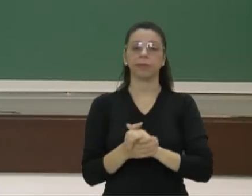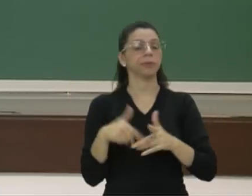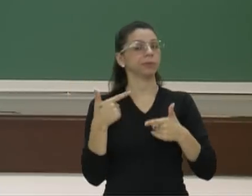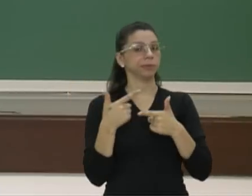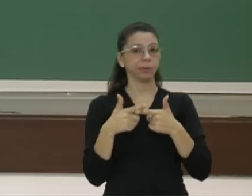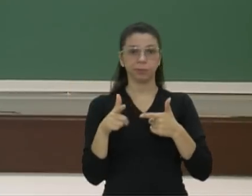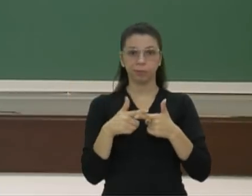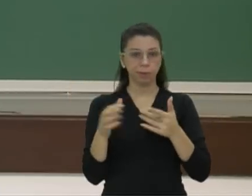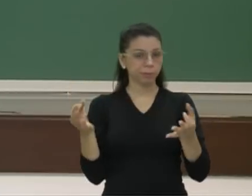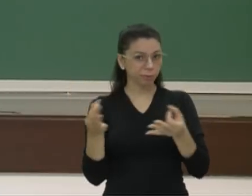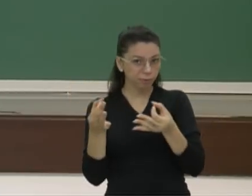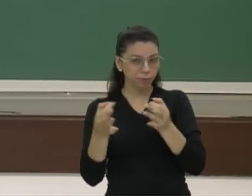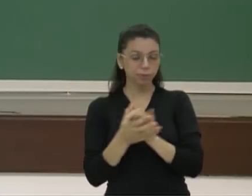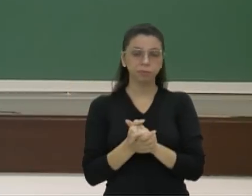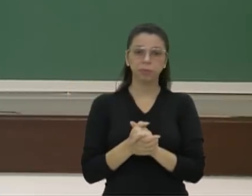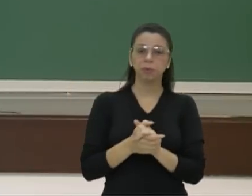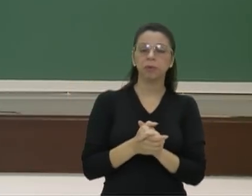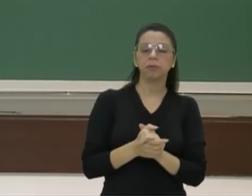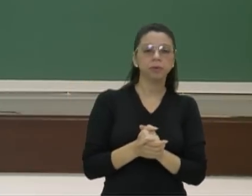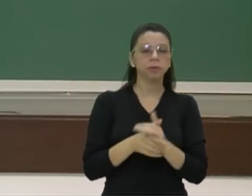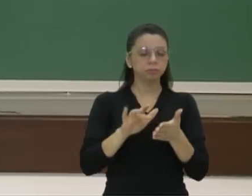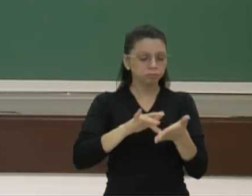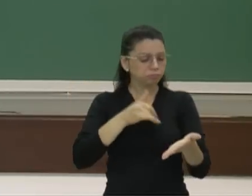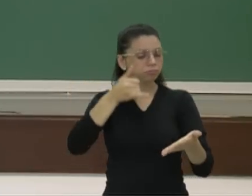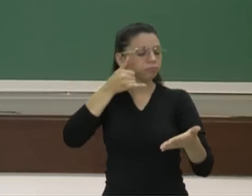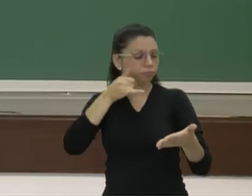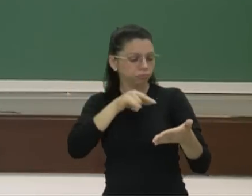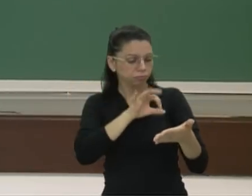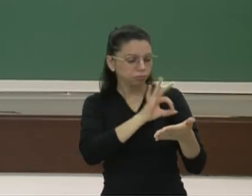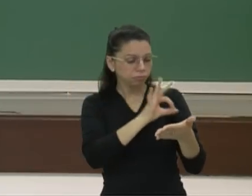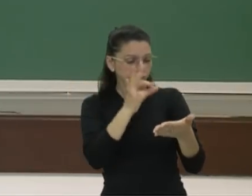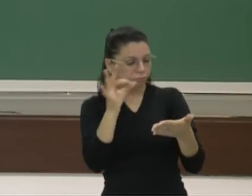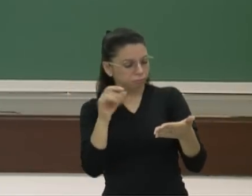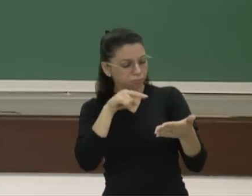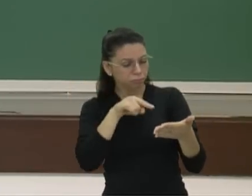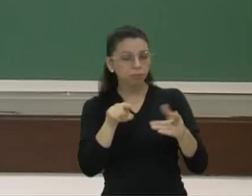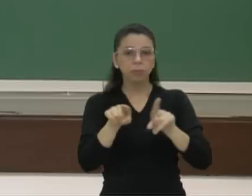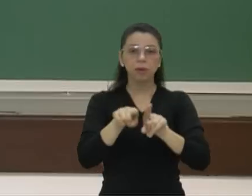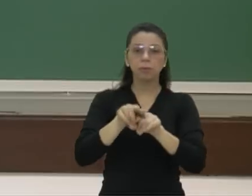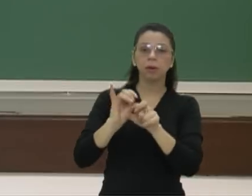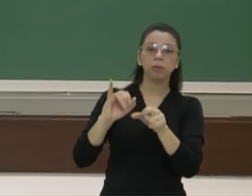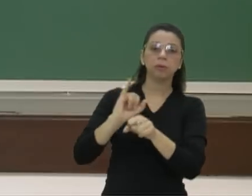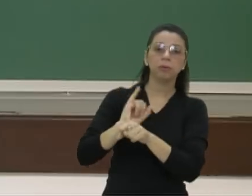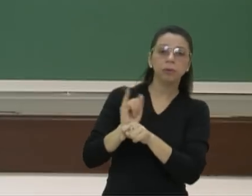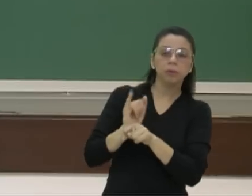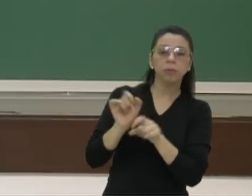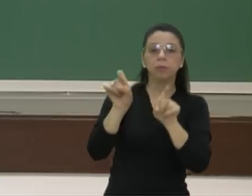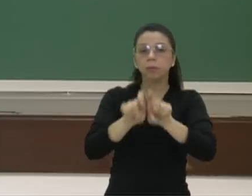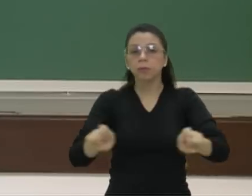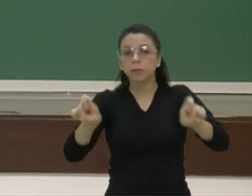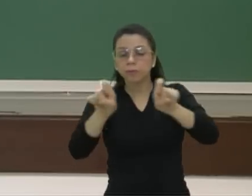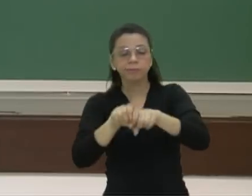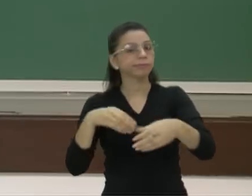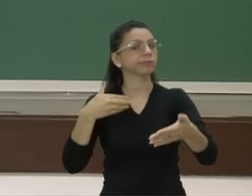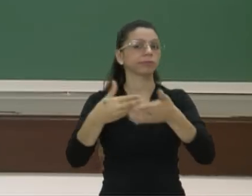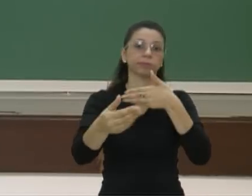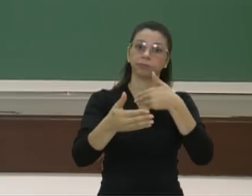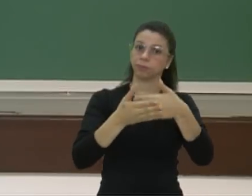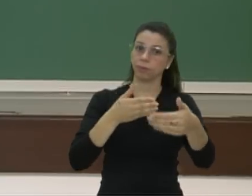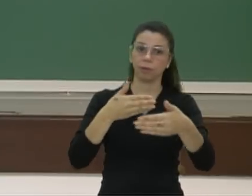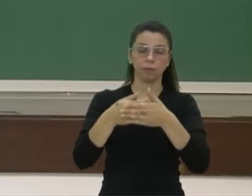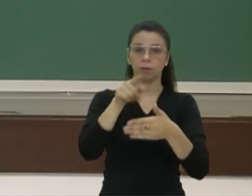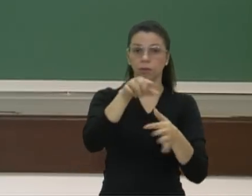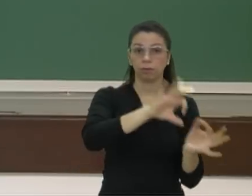problema. Está assistindo pelo telefone, pelo aplicativo Aula Paraná, no nosso canal do YouTube, no seu computador? Independente de onde você